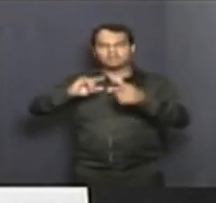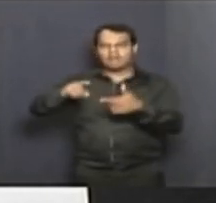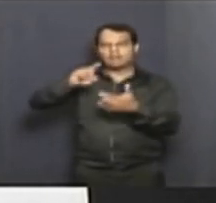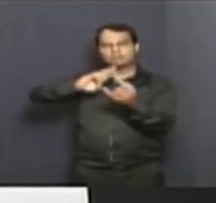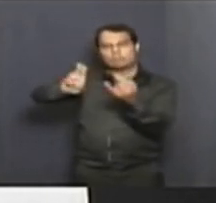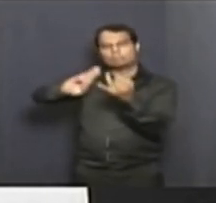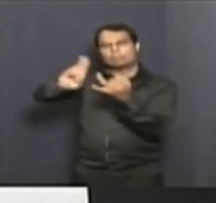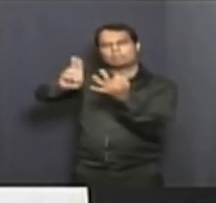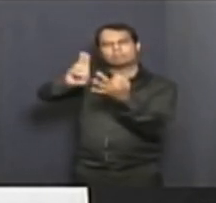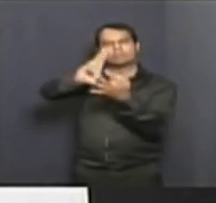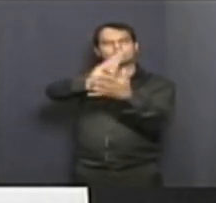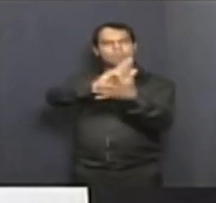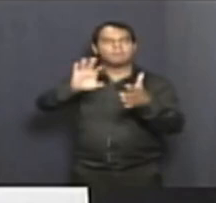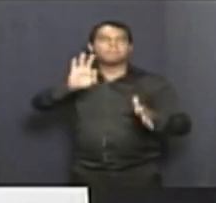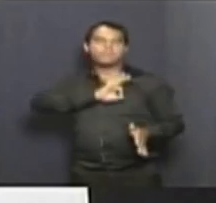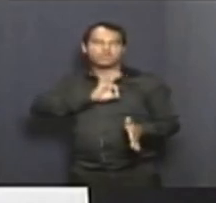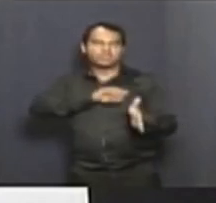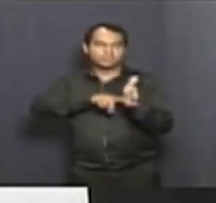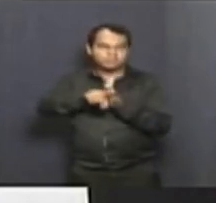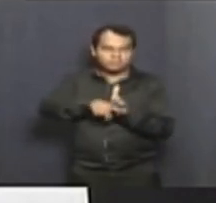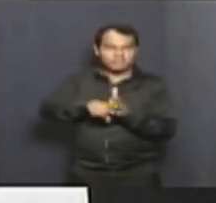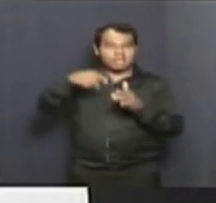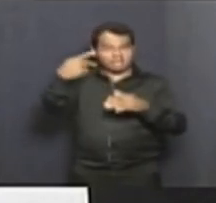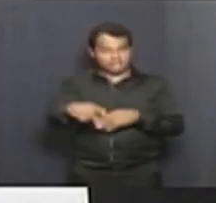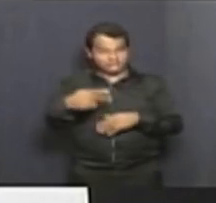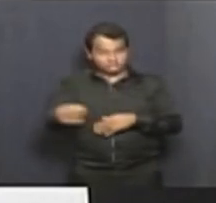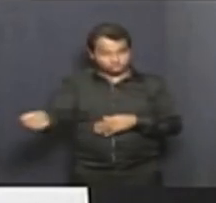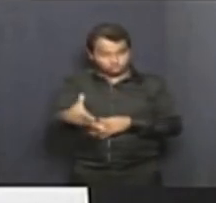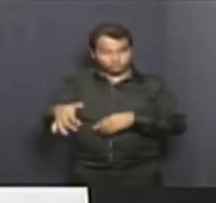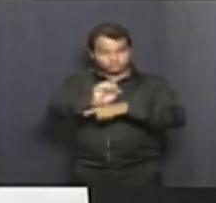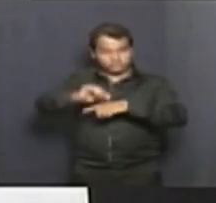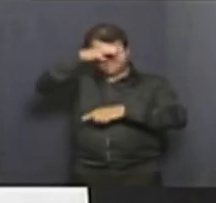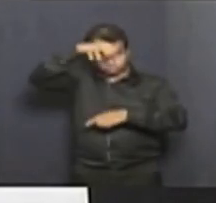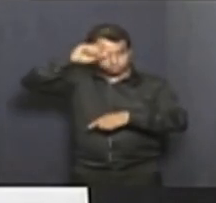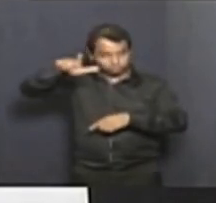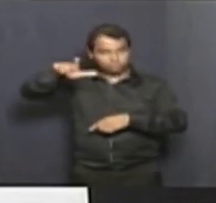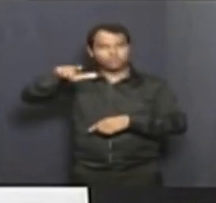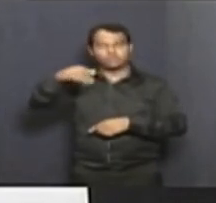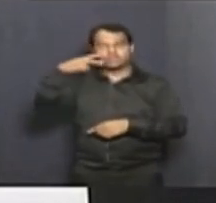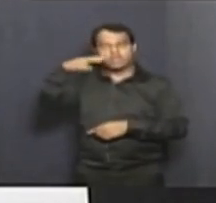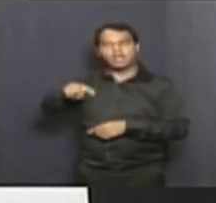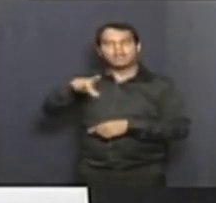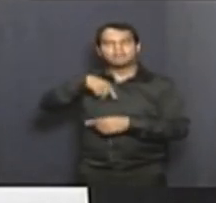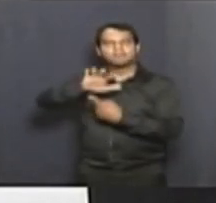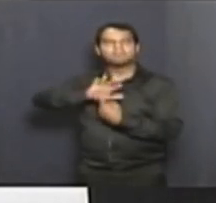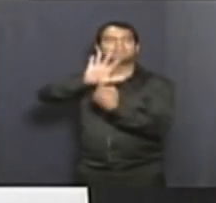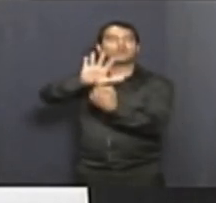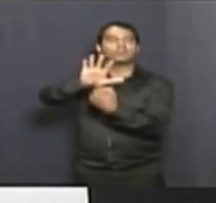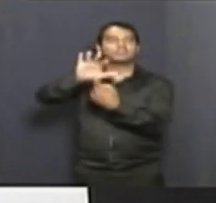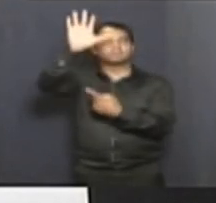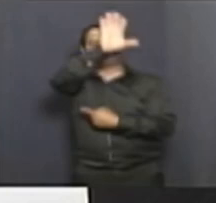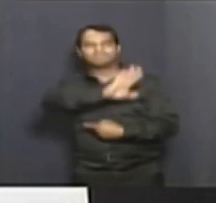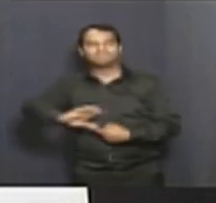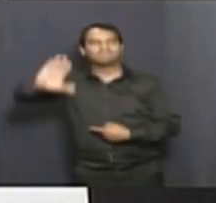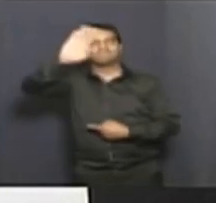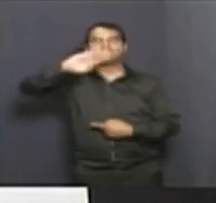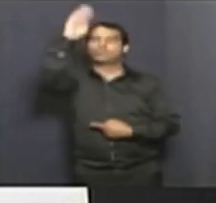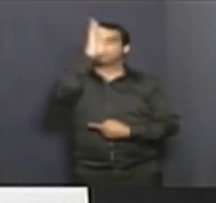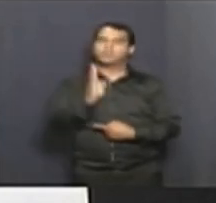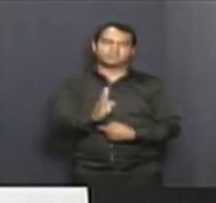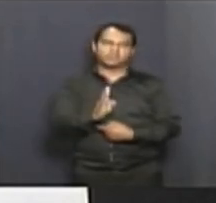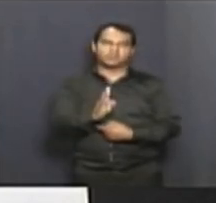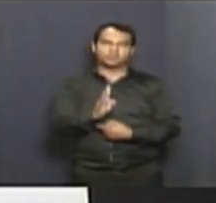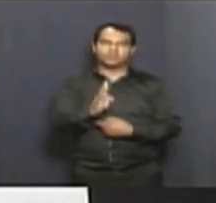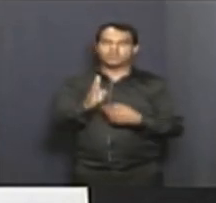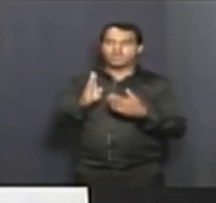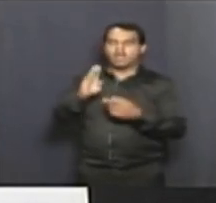e recentemente o estado de mato grosso do sul foi visto no espelho do cenário nacional de